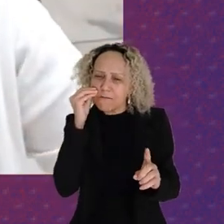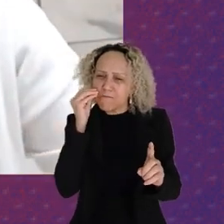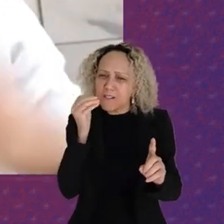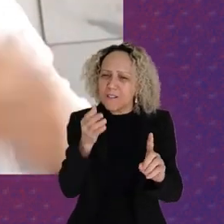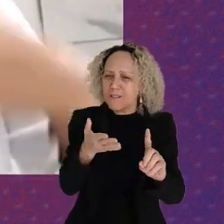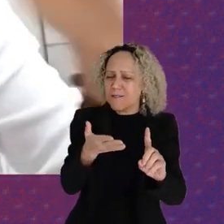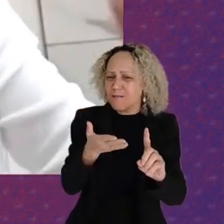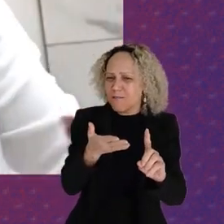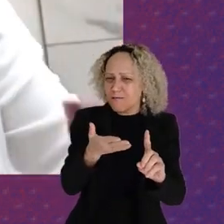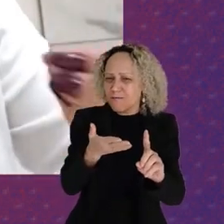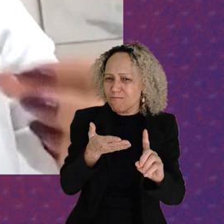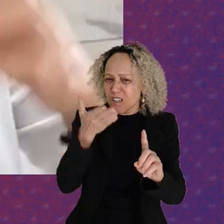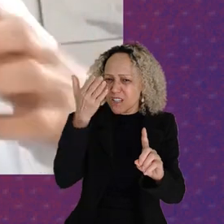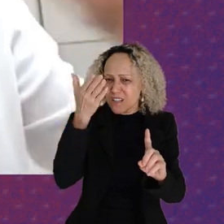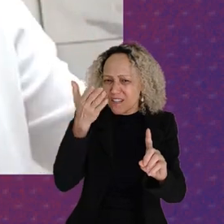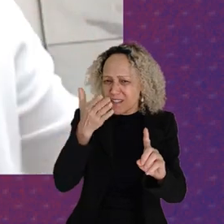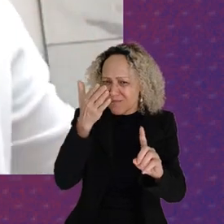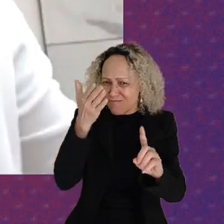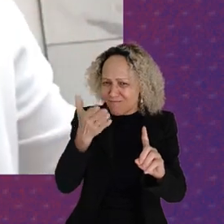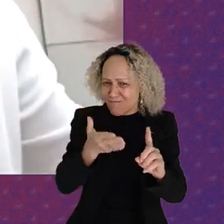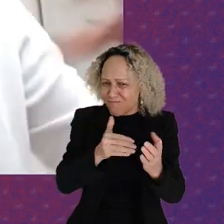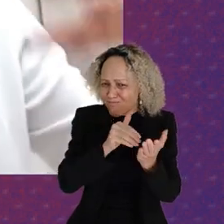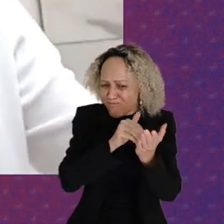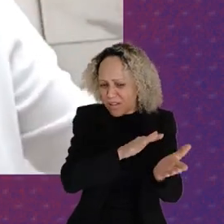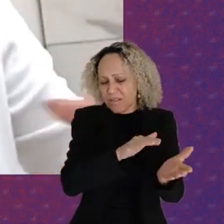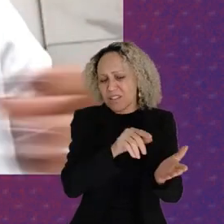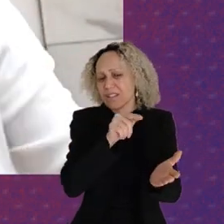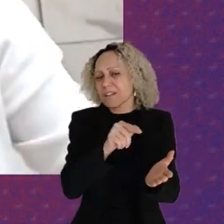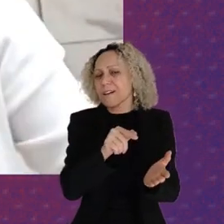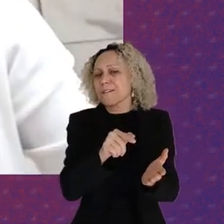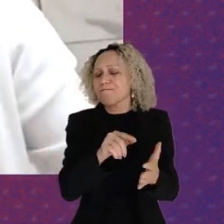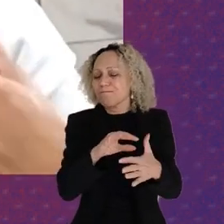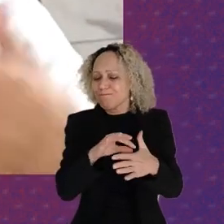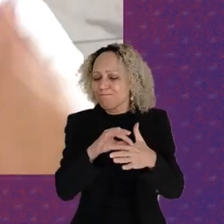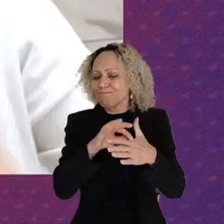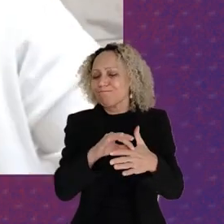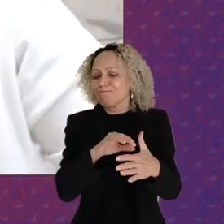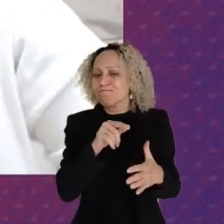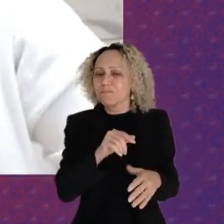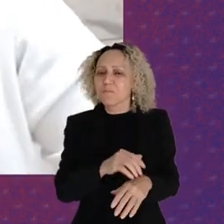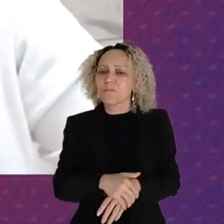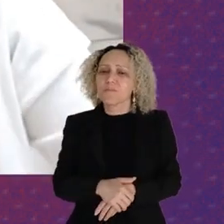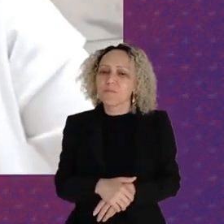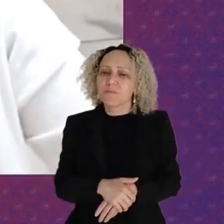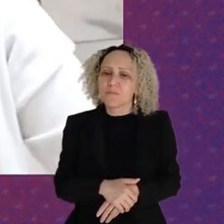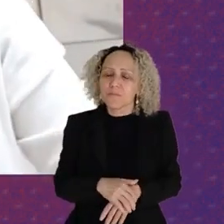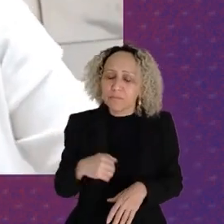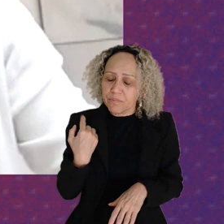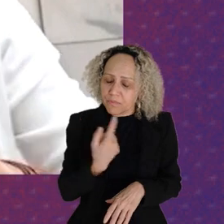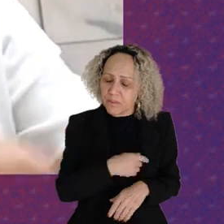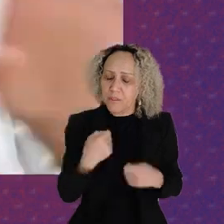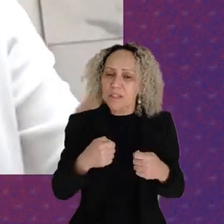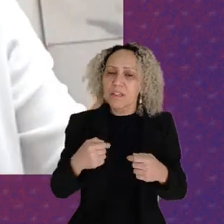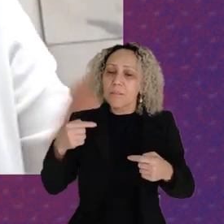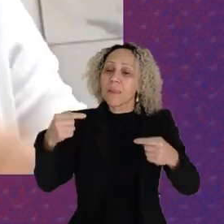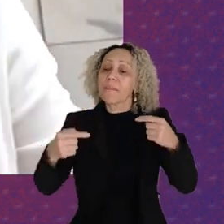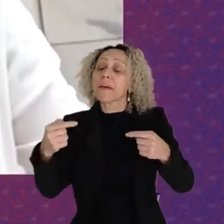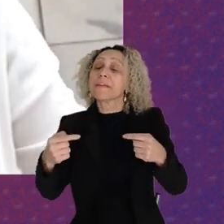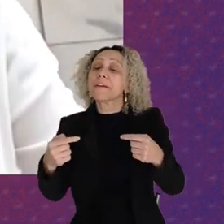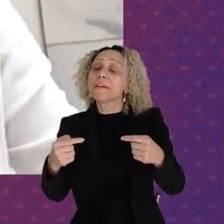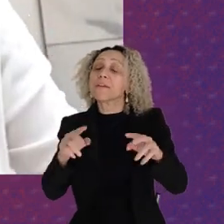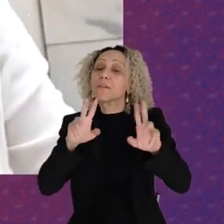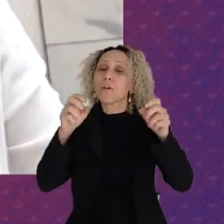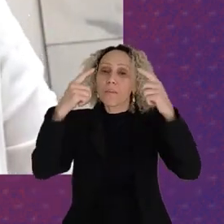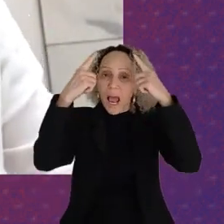liderança. Então, acho que a gente precisa começar a debater a criminalização da violência política de gênero para além